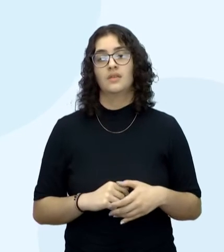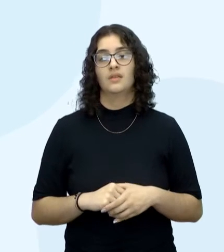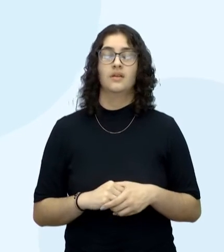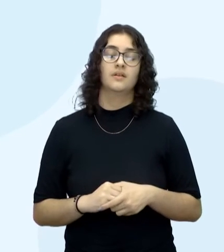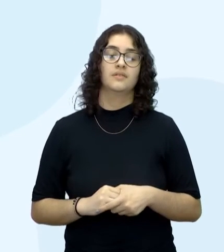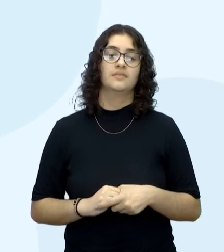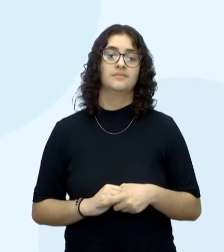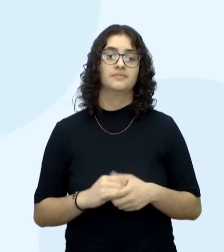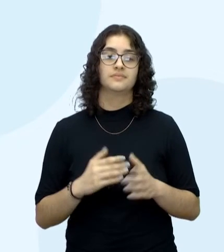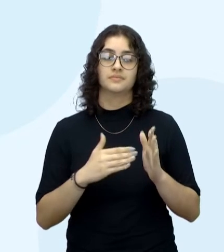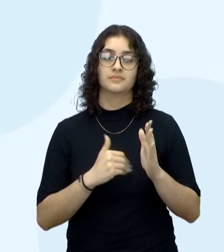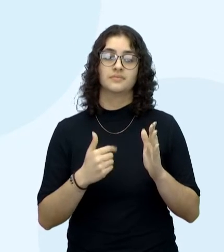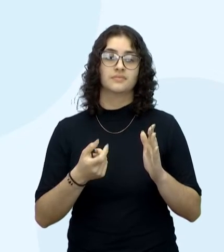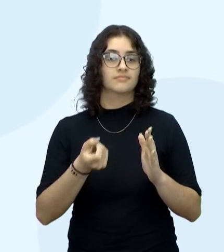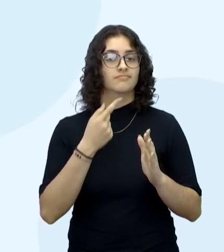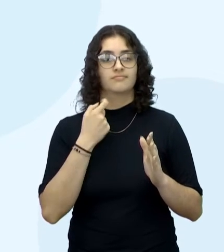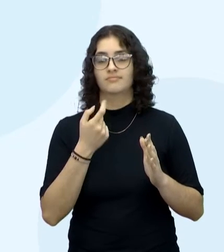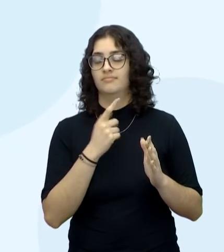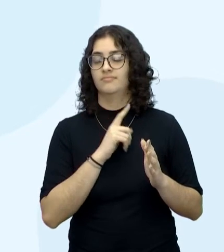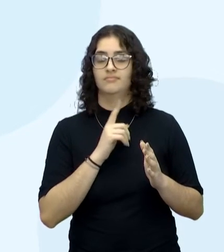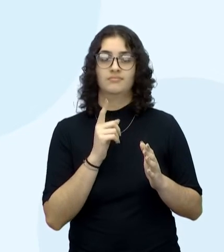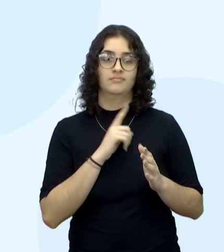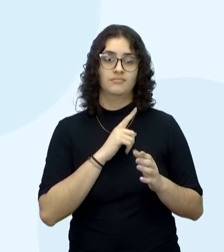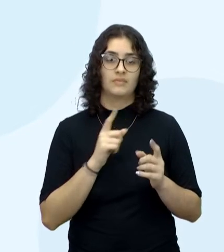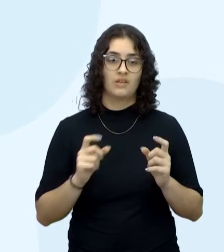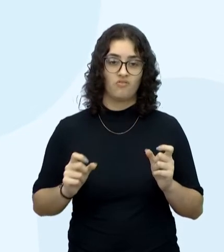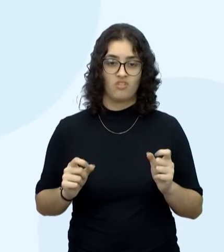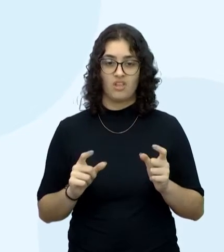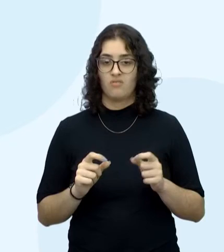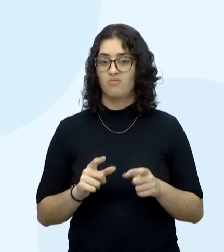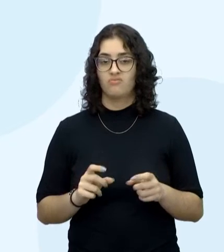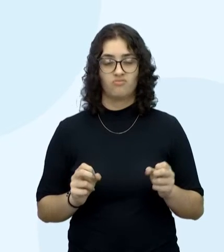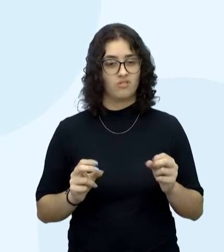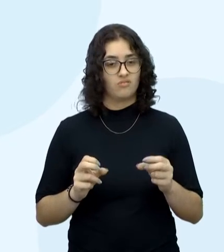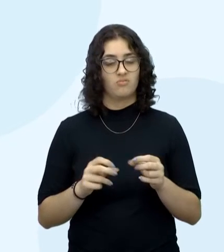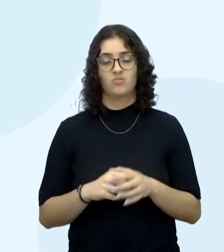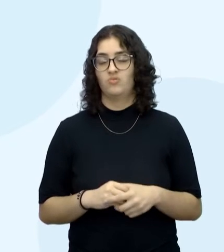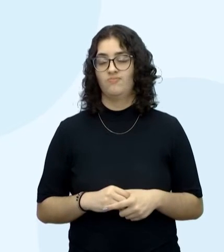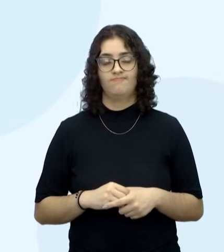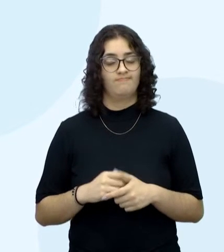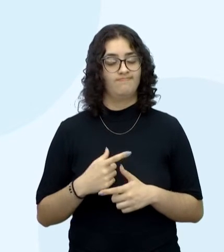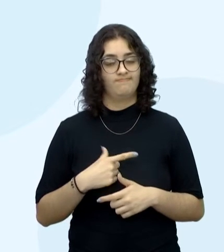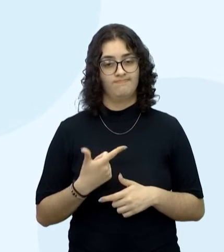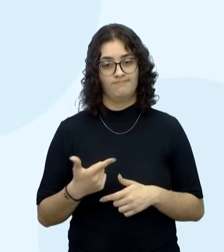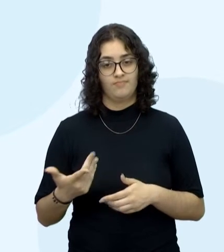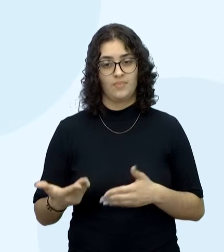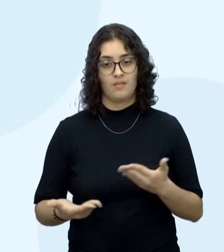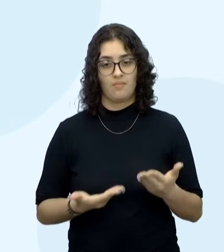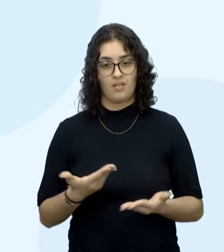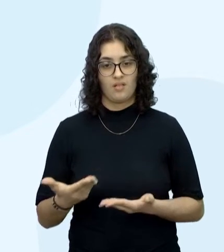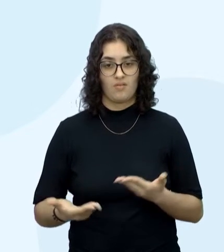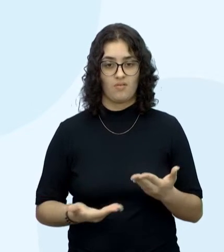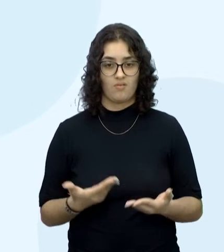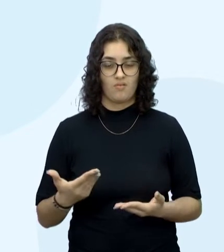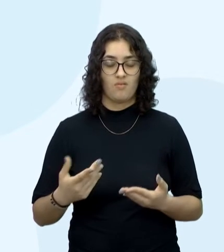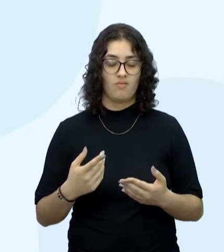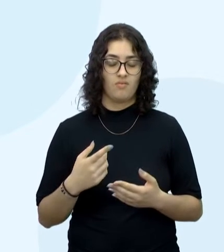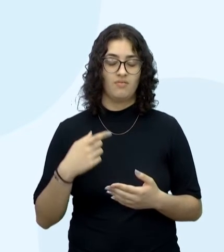não tira medicamento, não tira vírus, por exemplo, né? Não existe um tratamento de esgoto para tirar o vírus